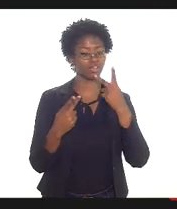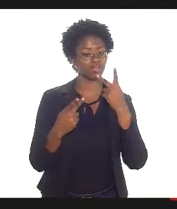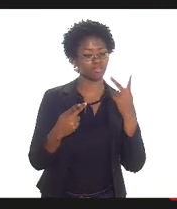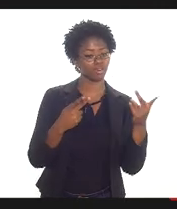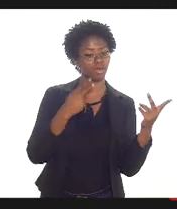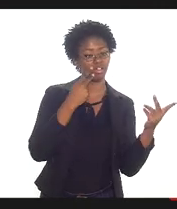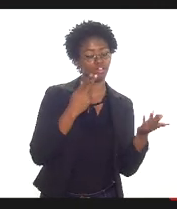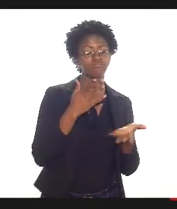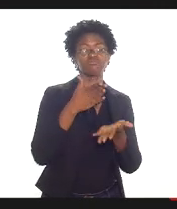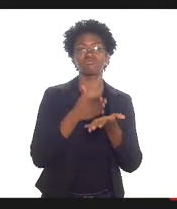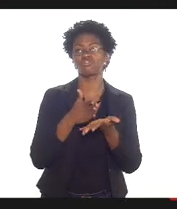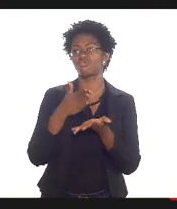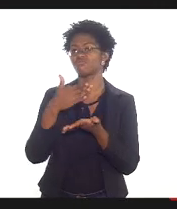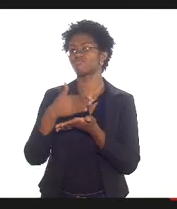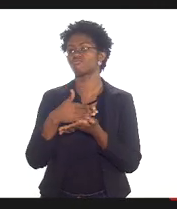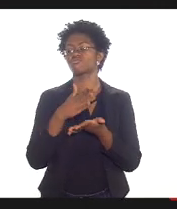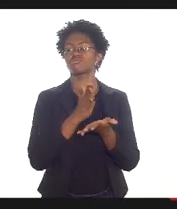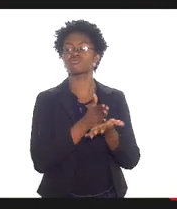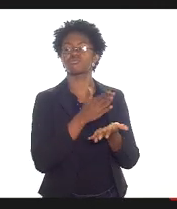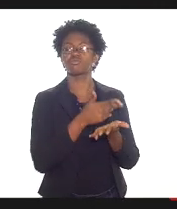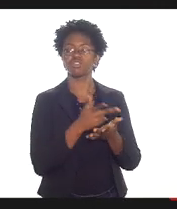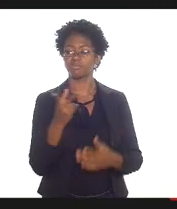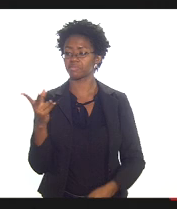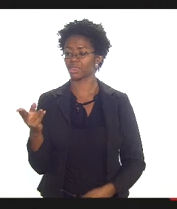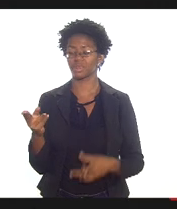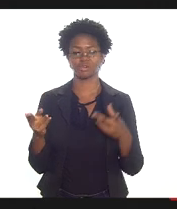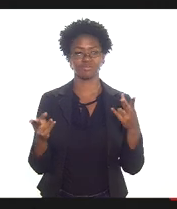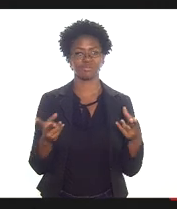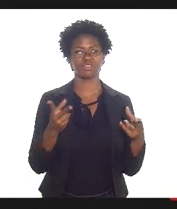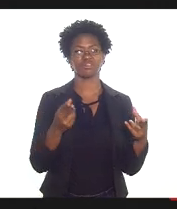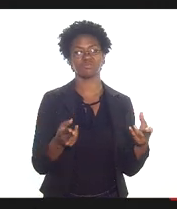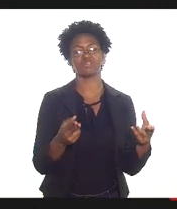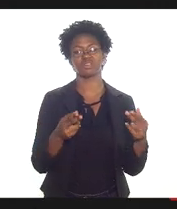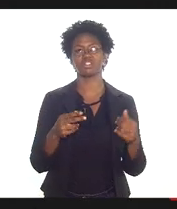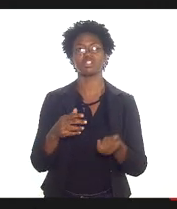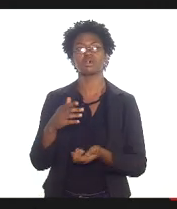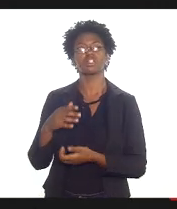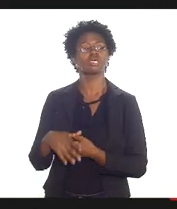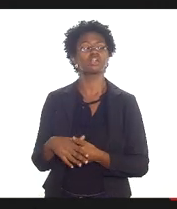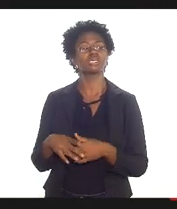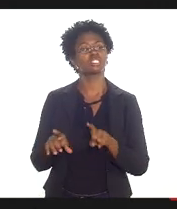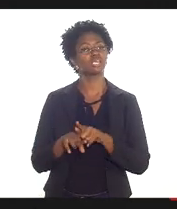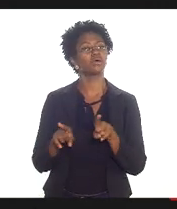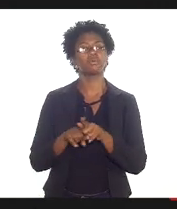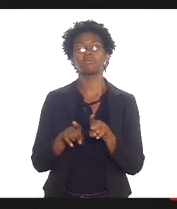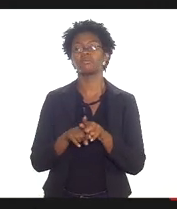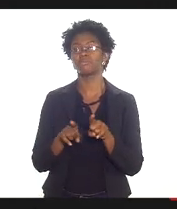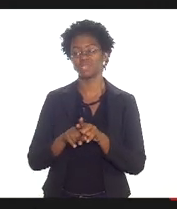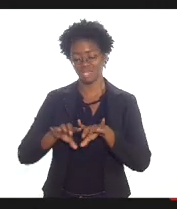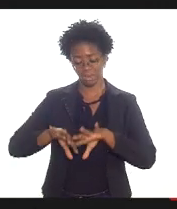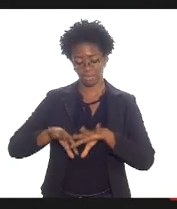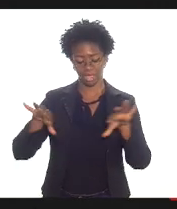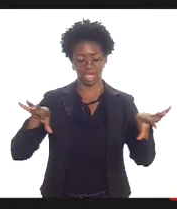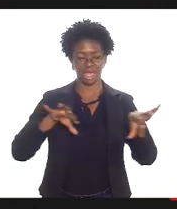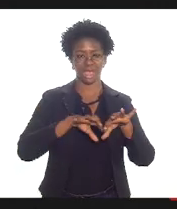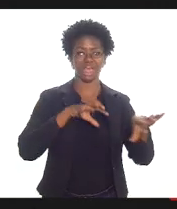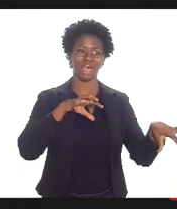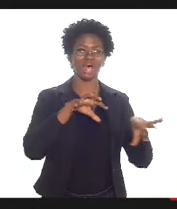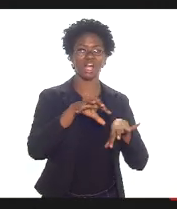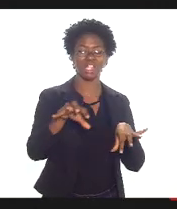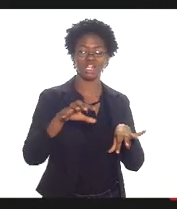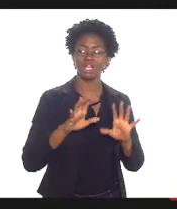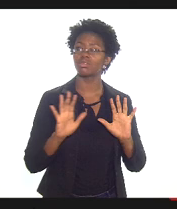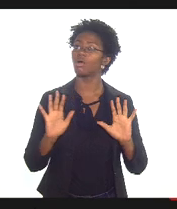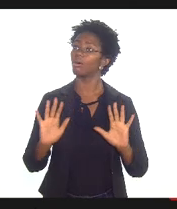são divididos por falhas e compartimentos hidraulicamente separados. Mas